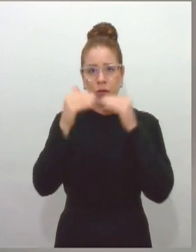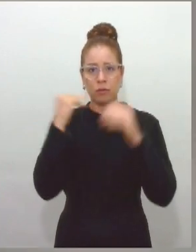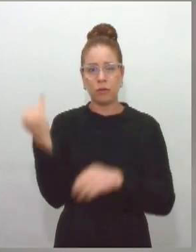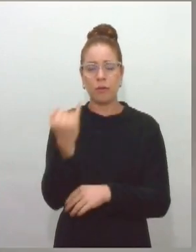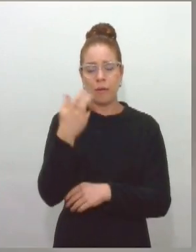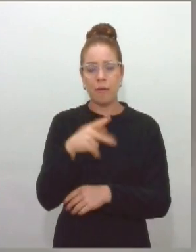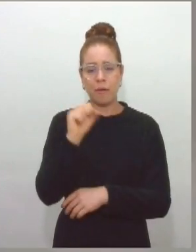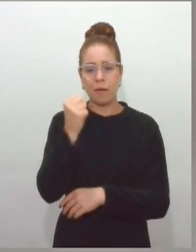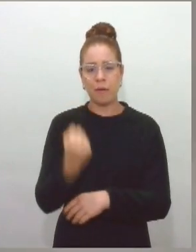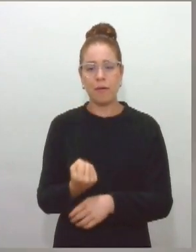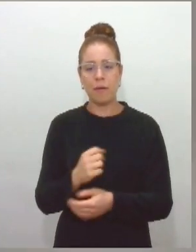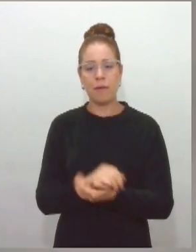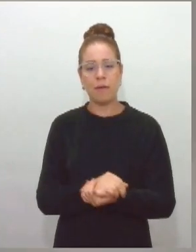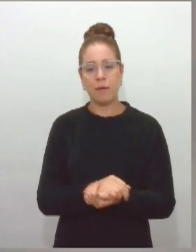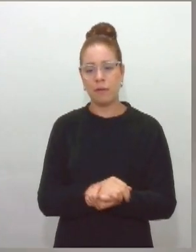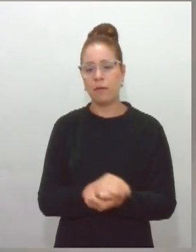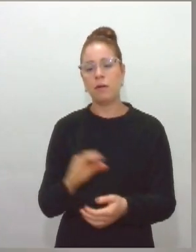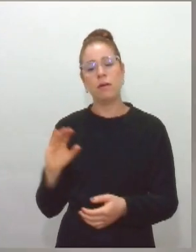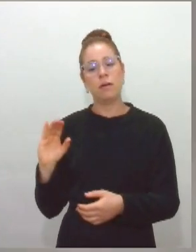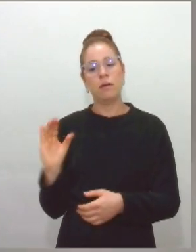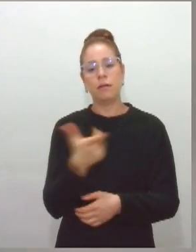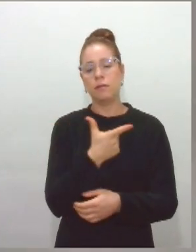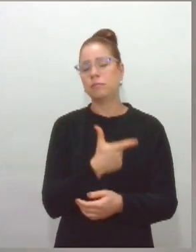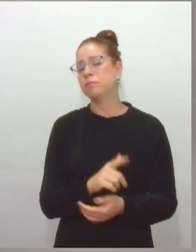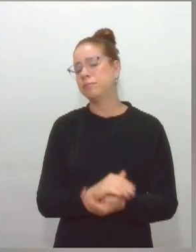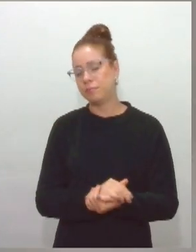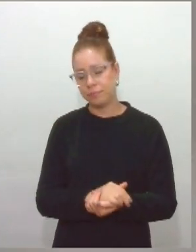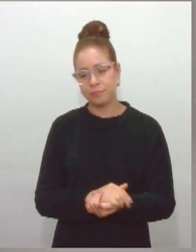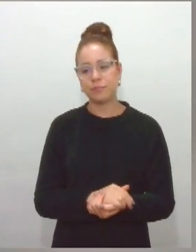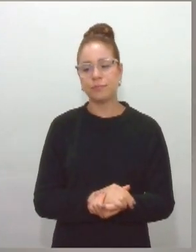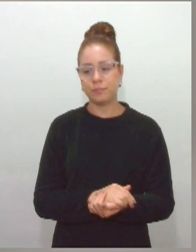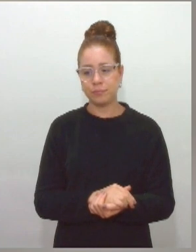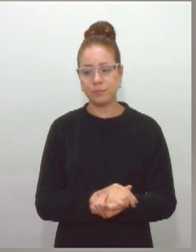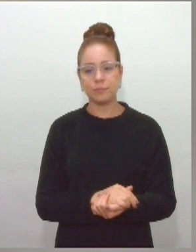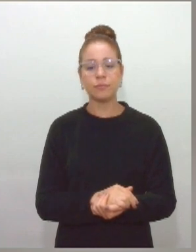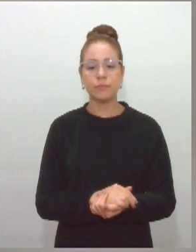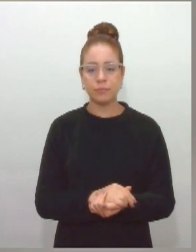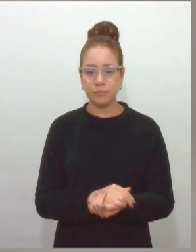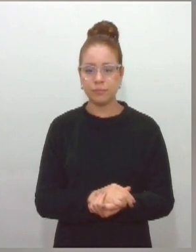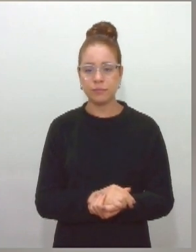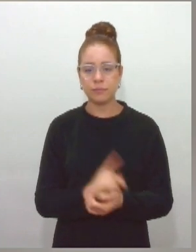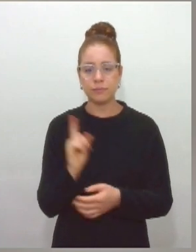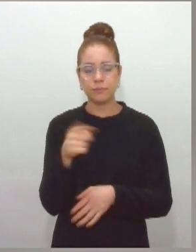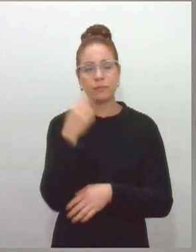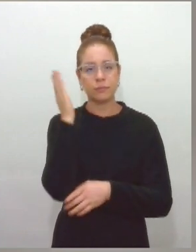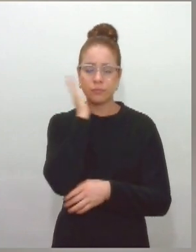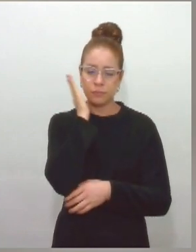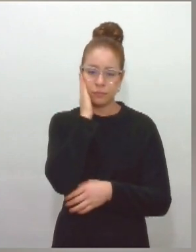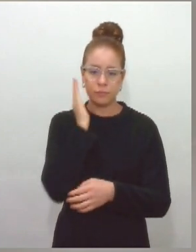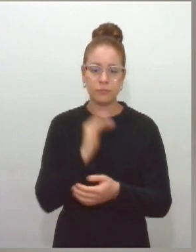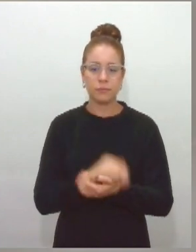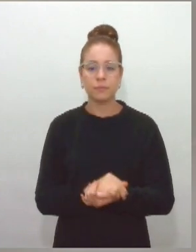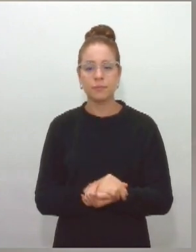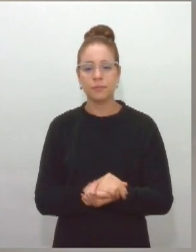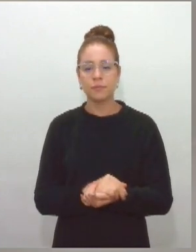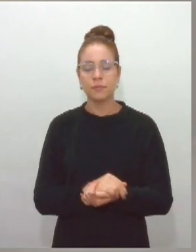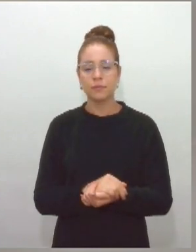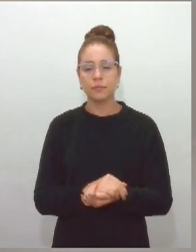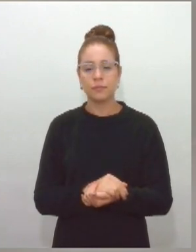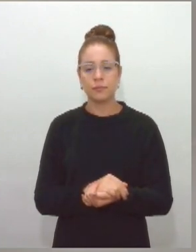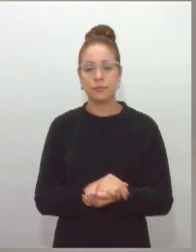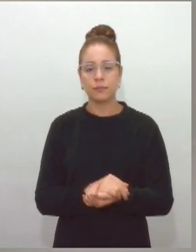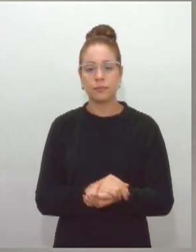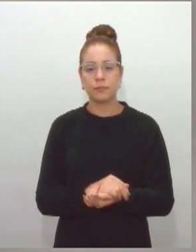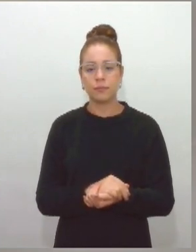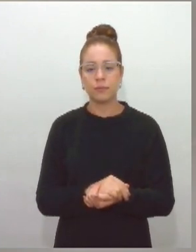Nossa, não tenho dúvida disso, né? A gente sabe que, assim, o UZI já, né, o Hospital de Urgência já